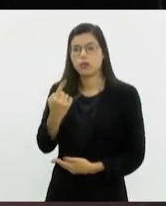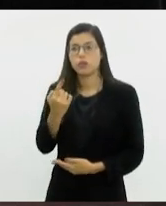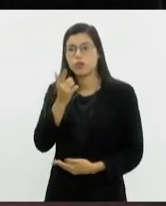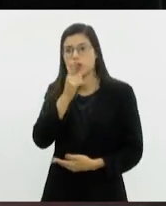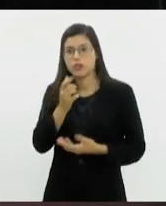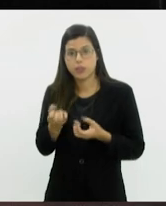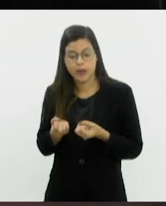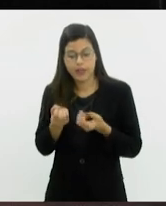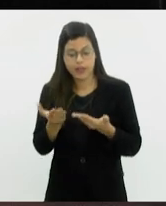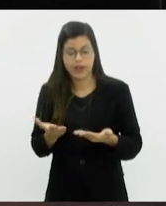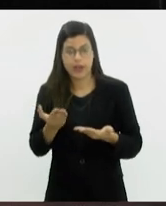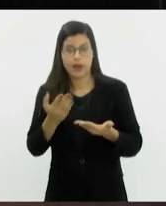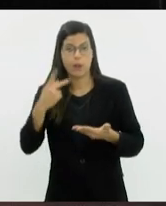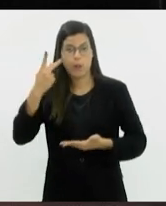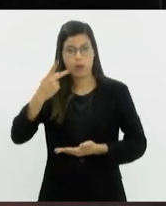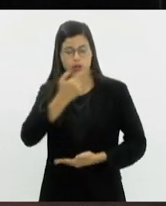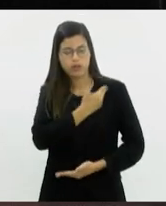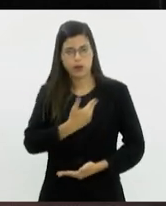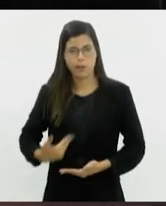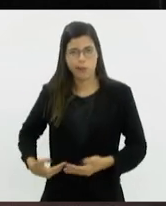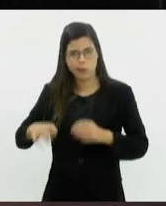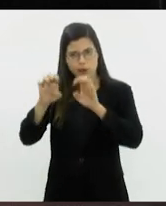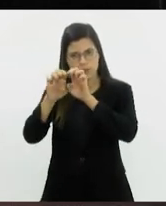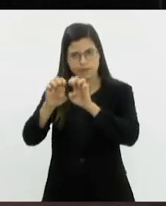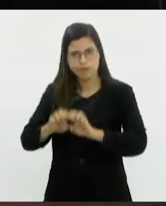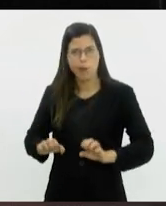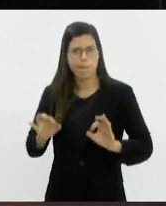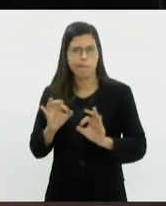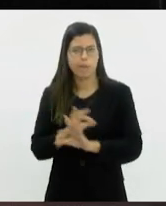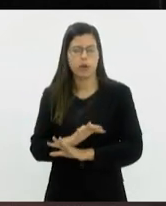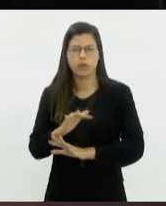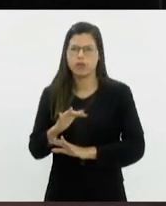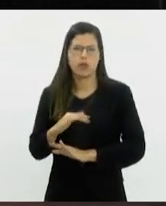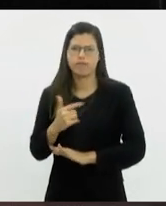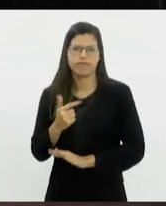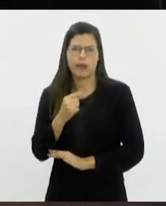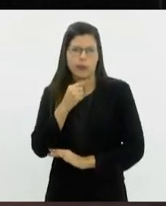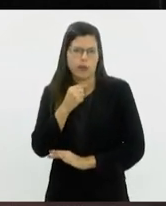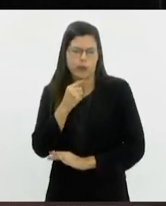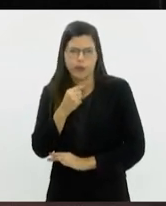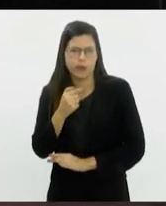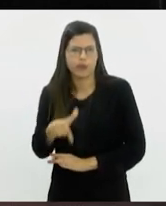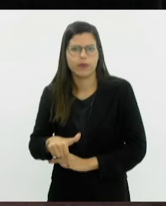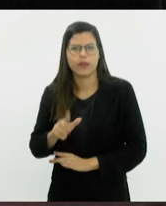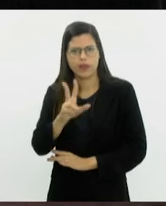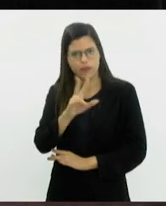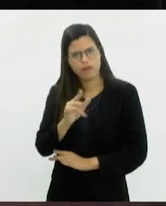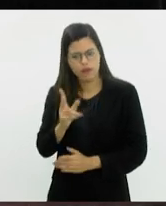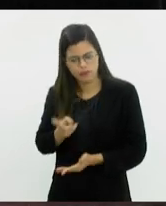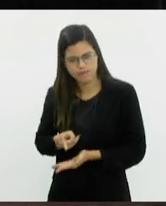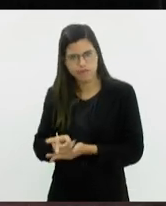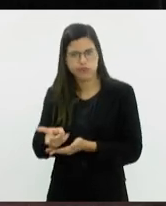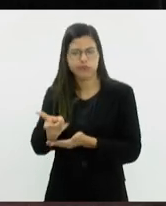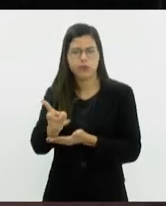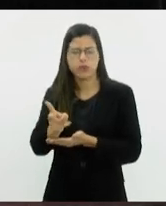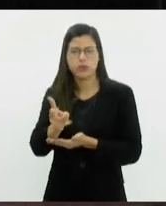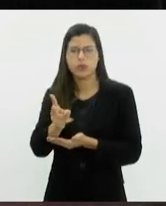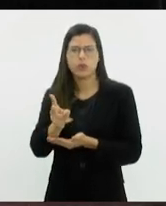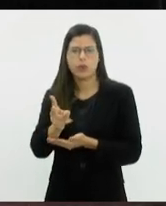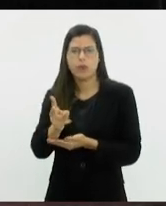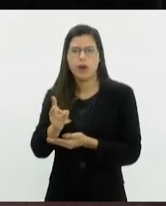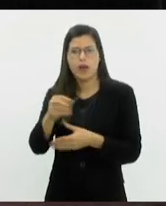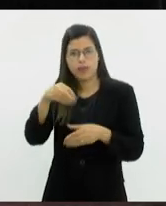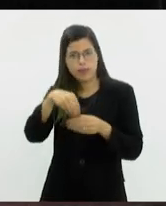entregas e políticas públicas estruturadas, que eu não tenho dúvida que vão ter a sua continuidade dentro